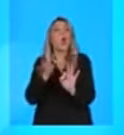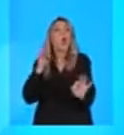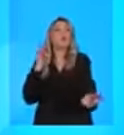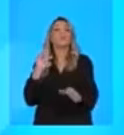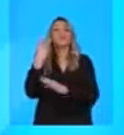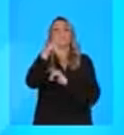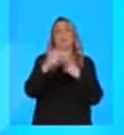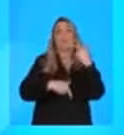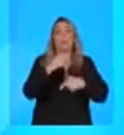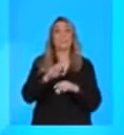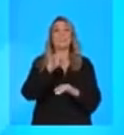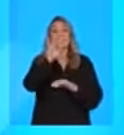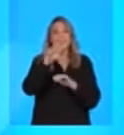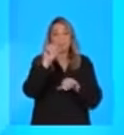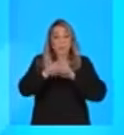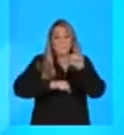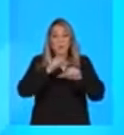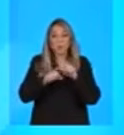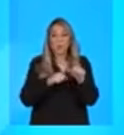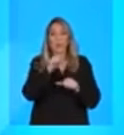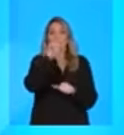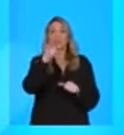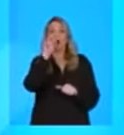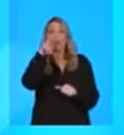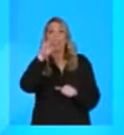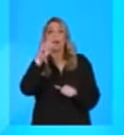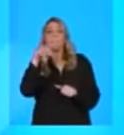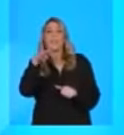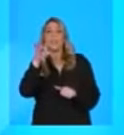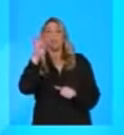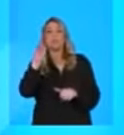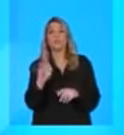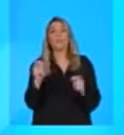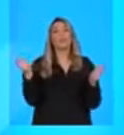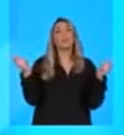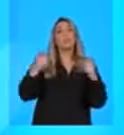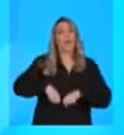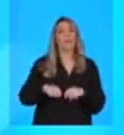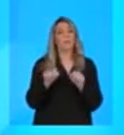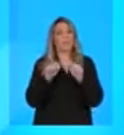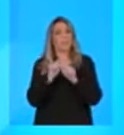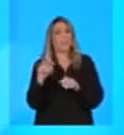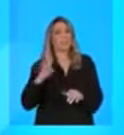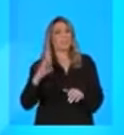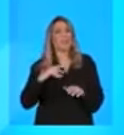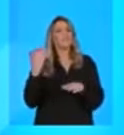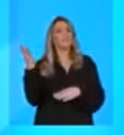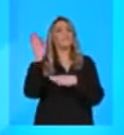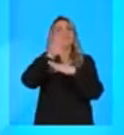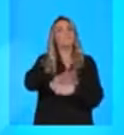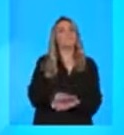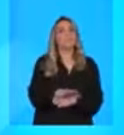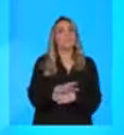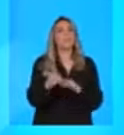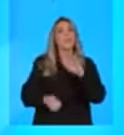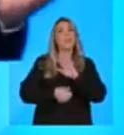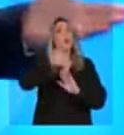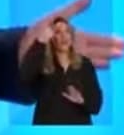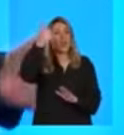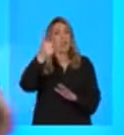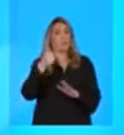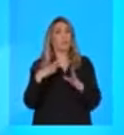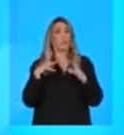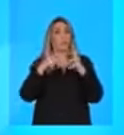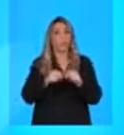mudar esse zoneamento é tranquilamente possível fazer com que a cidade contribua para esse tema da sustentabilidade né não